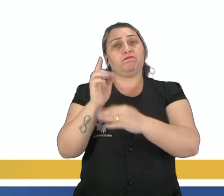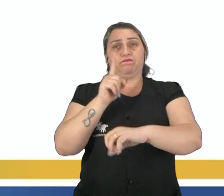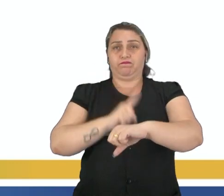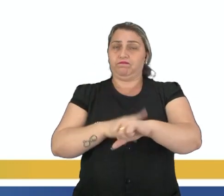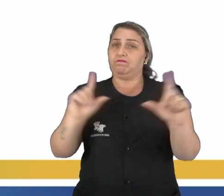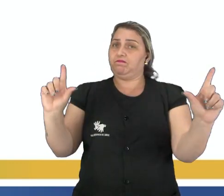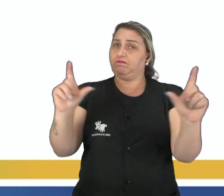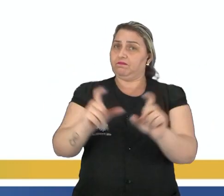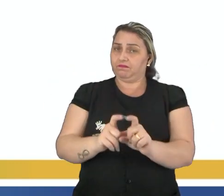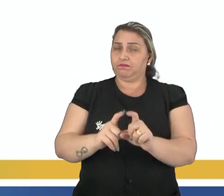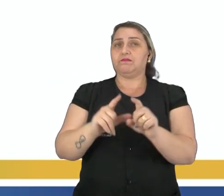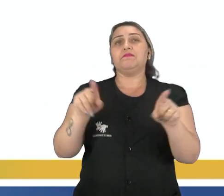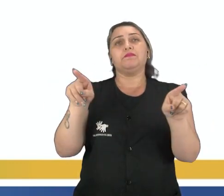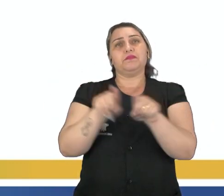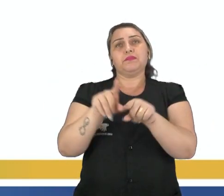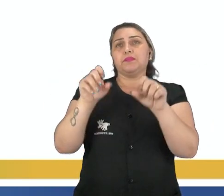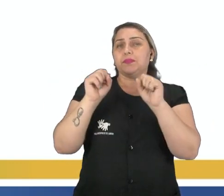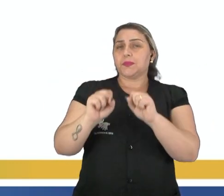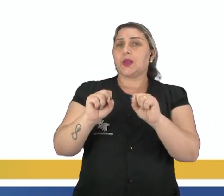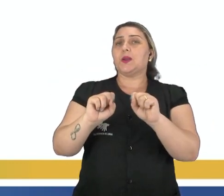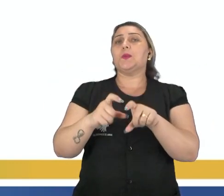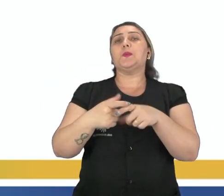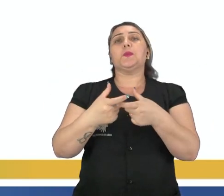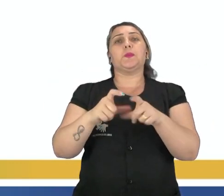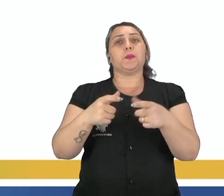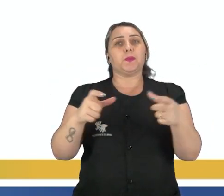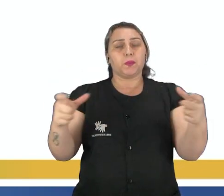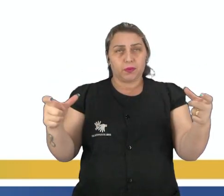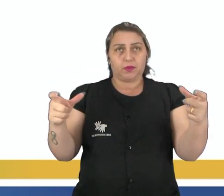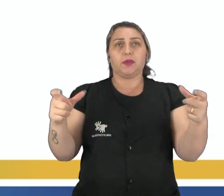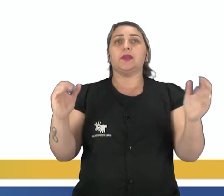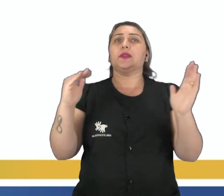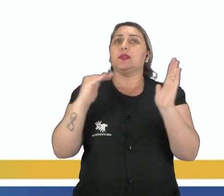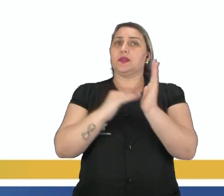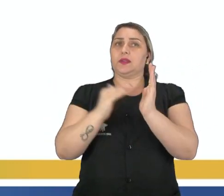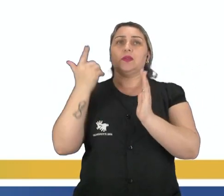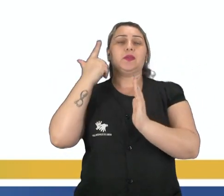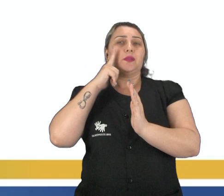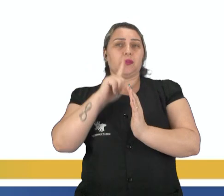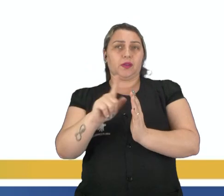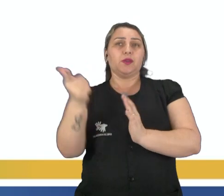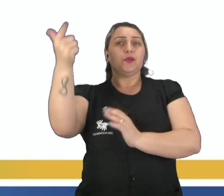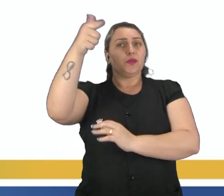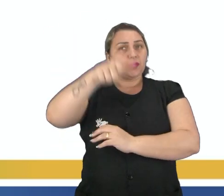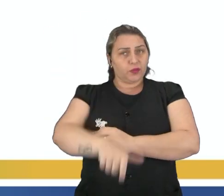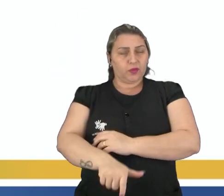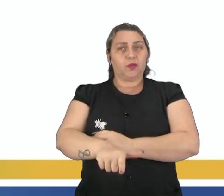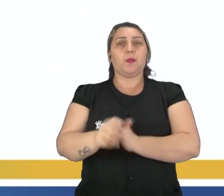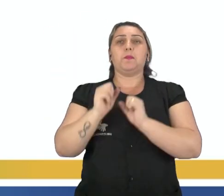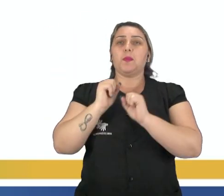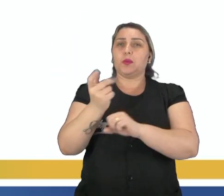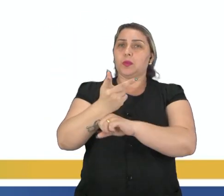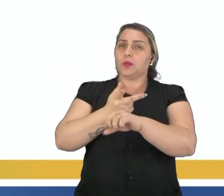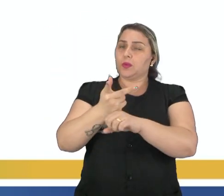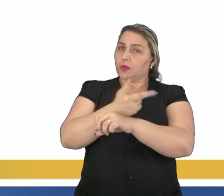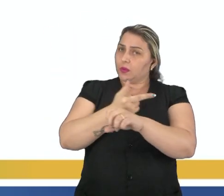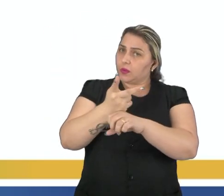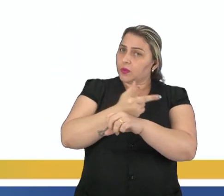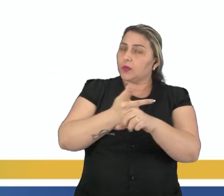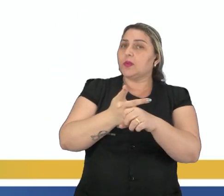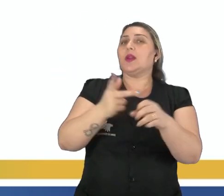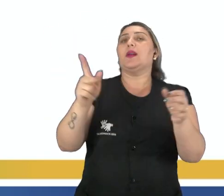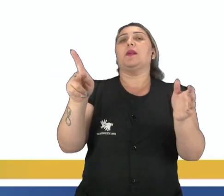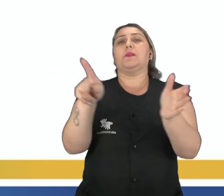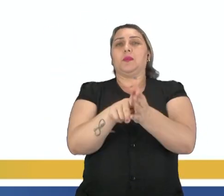ser reduzido, como ele pode ser prolongado, até que as condições se tornem propícias novamente para que possam ir em busca de recurso,